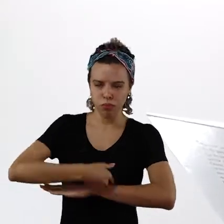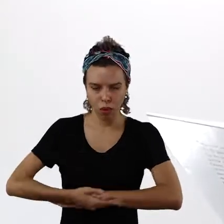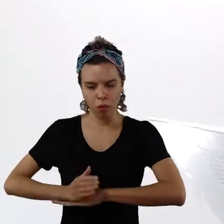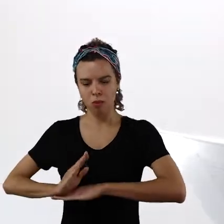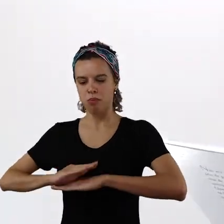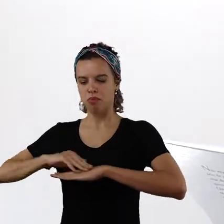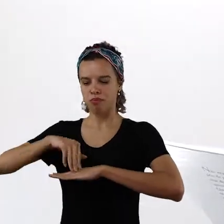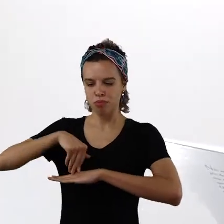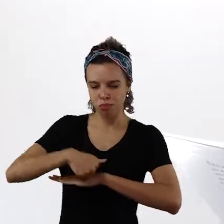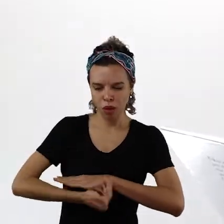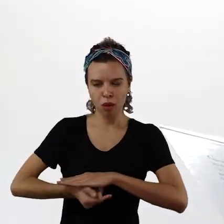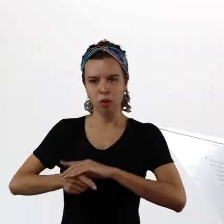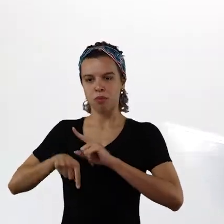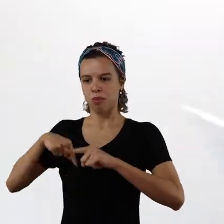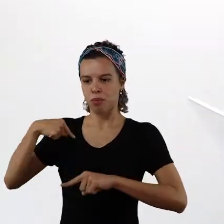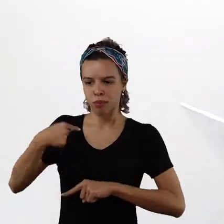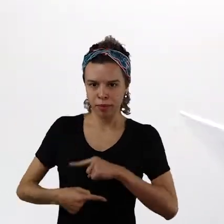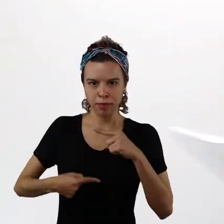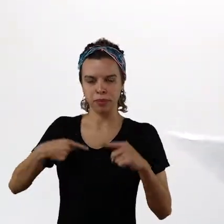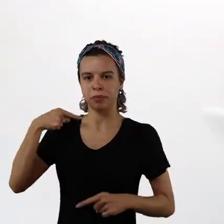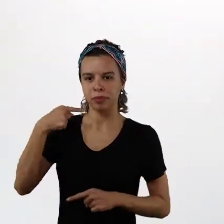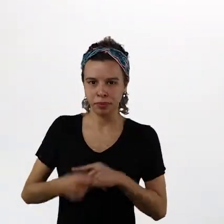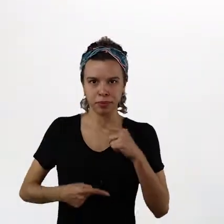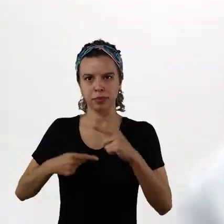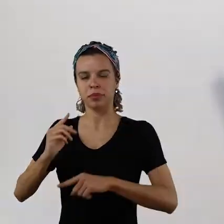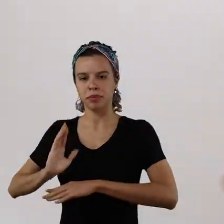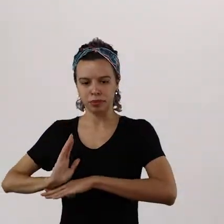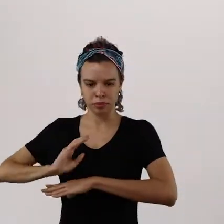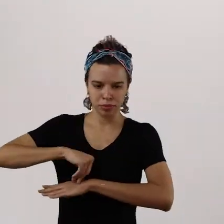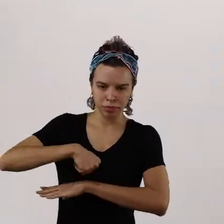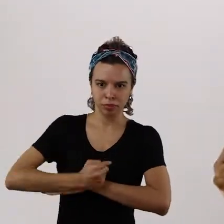levanta, puxa, tomba. Começou a avançar.